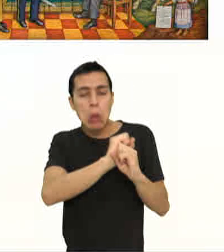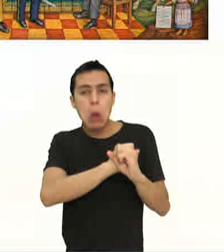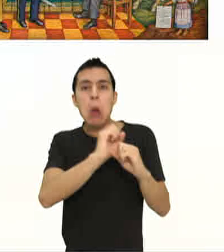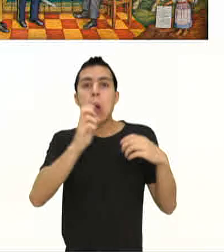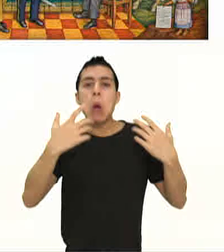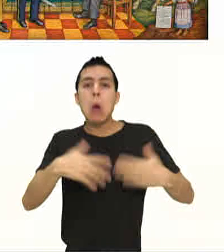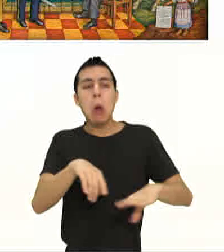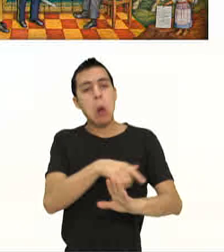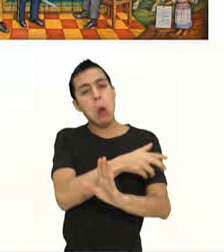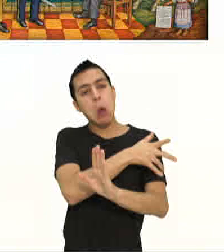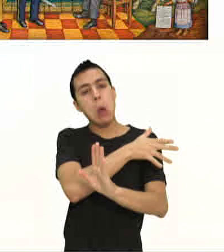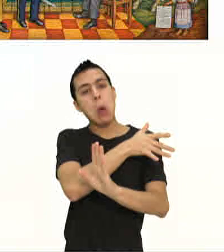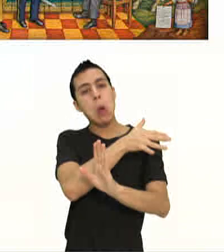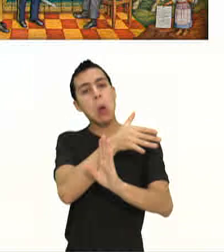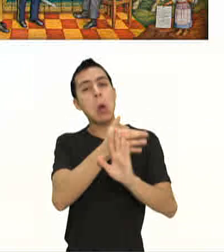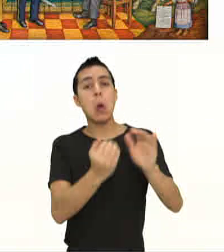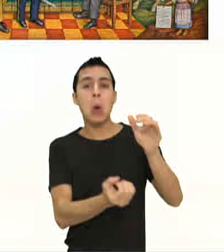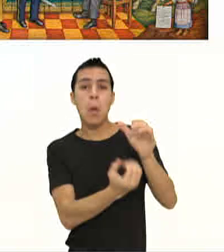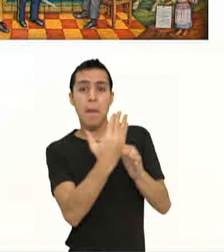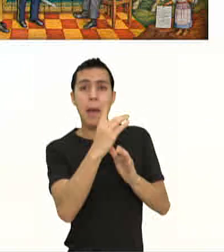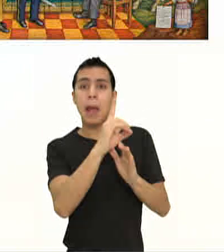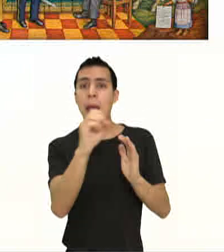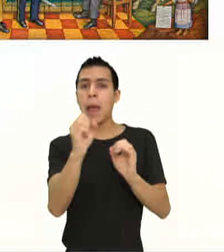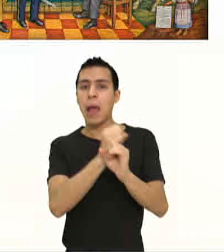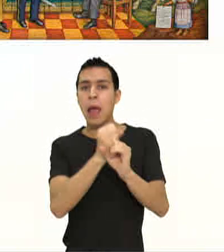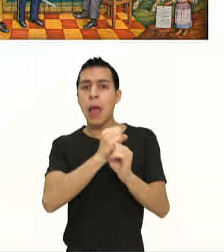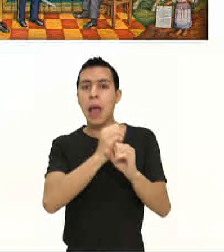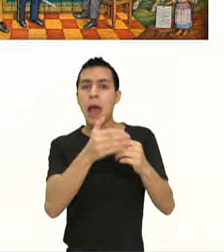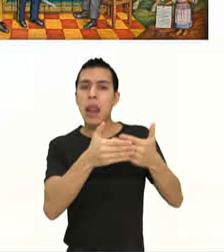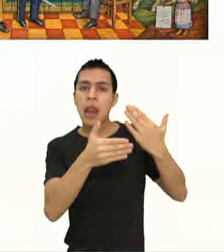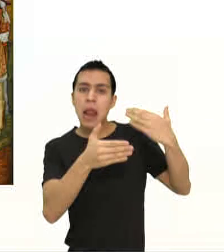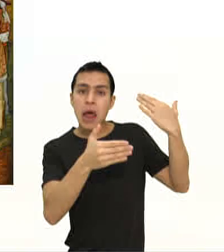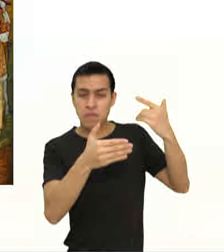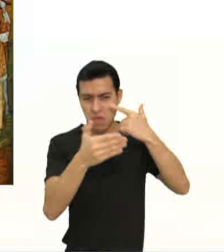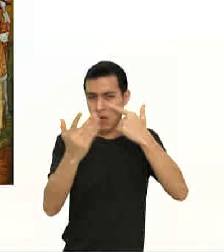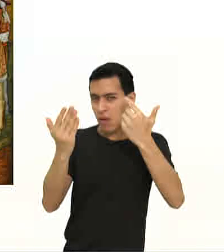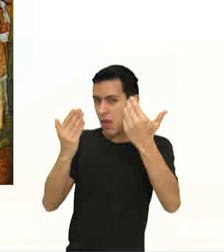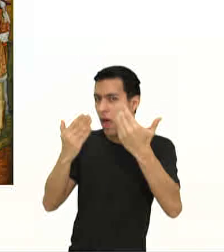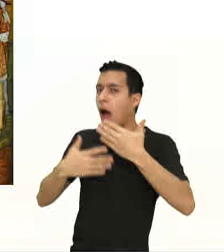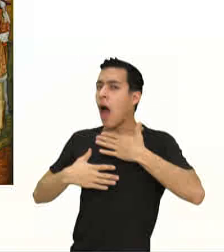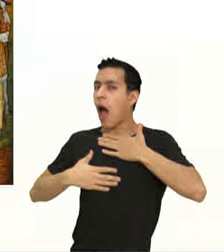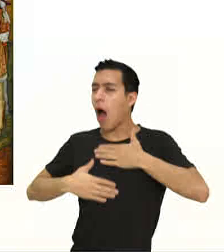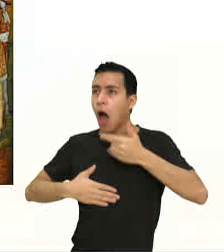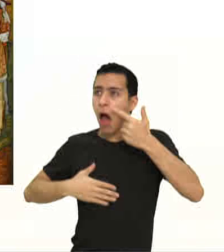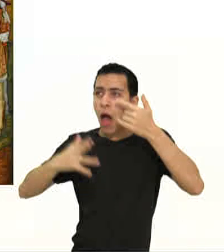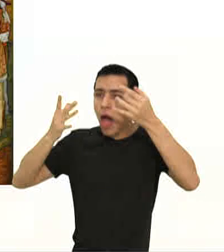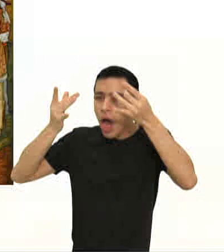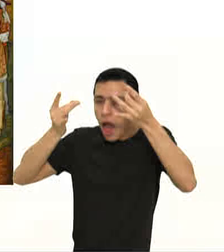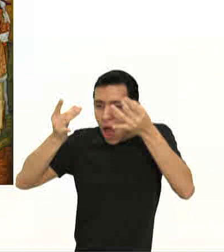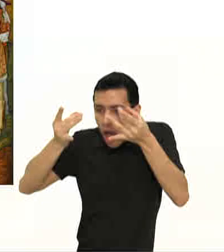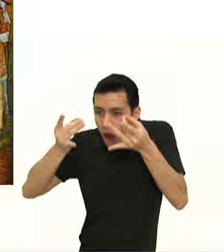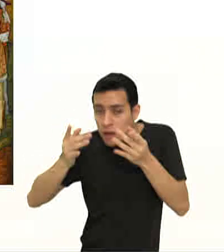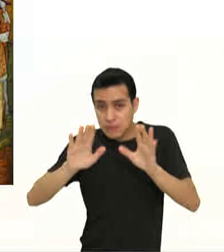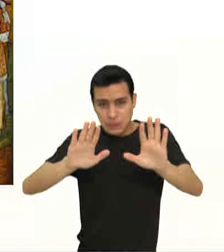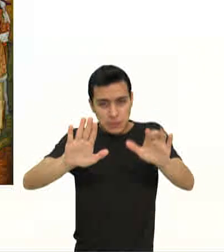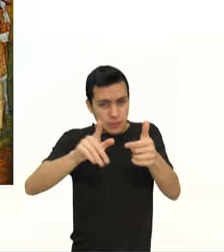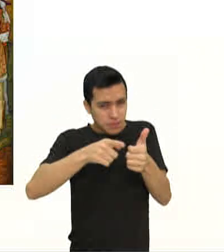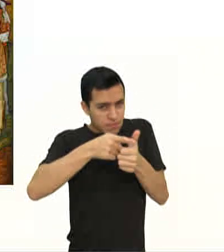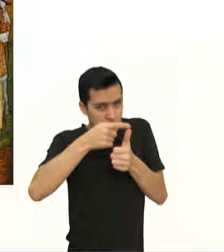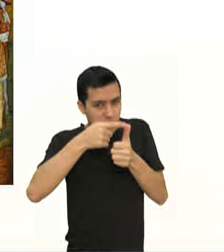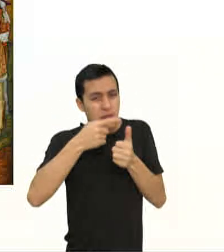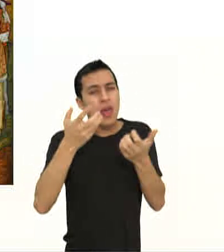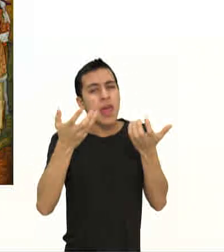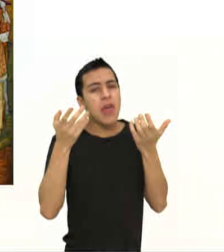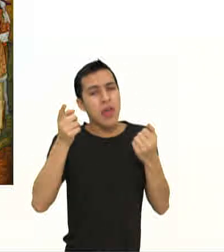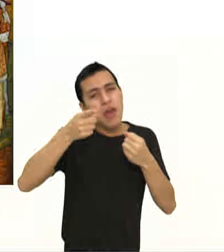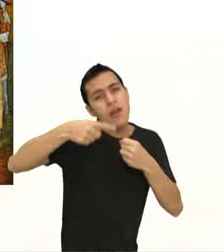que essa obra foi composta, tá? Vamos analisar ela com calma? Vamos lá? Então, antes da gente analisar, eu quero que você